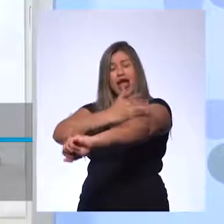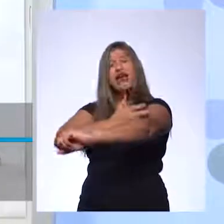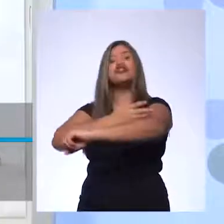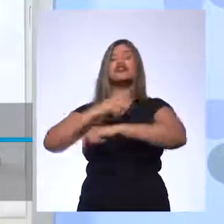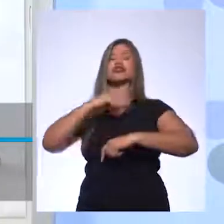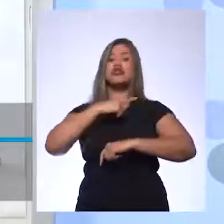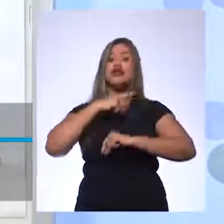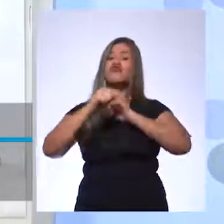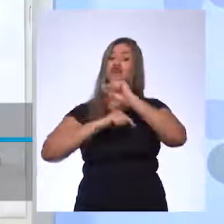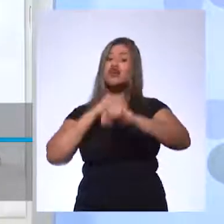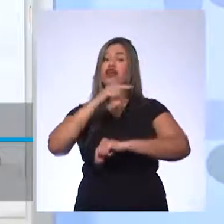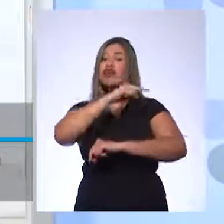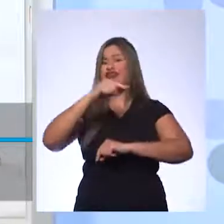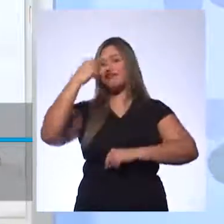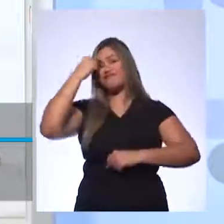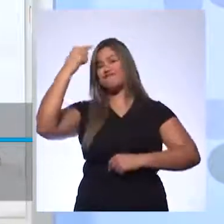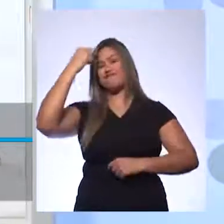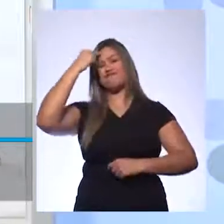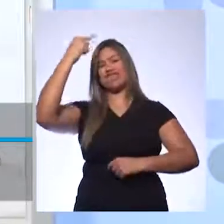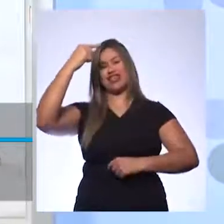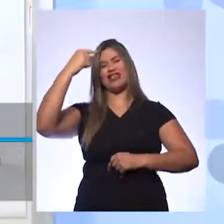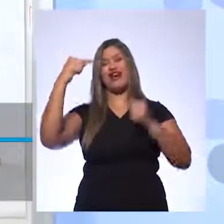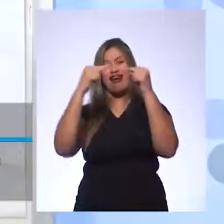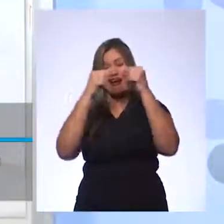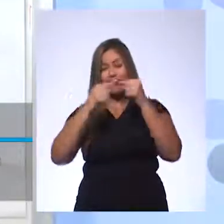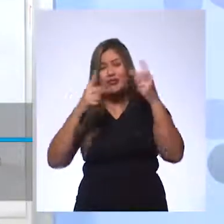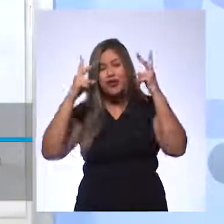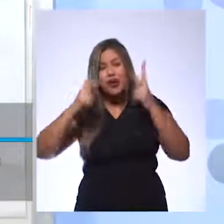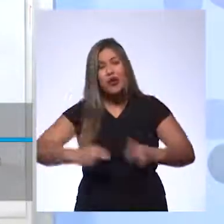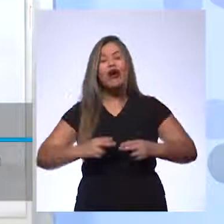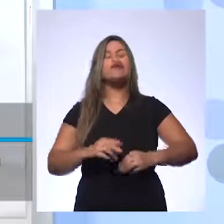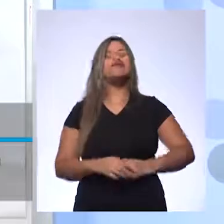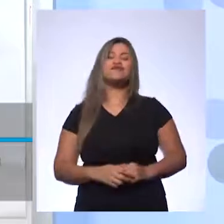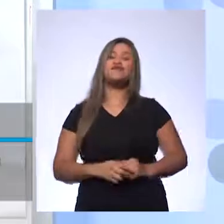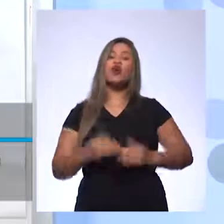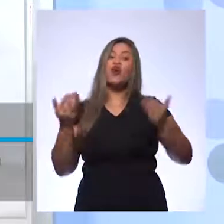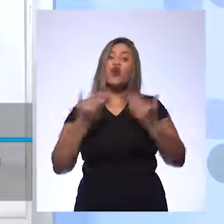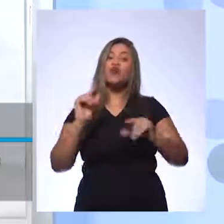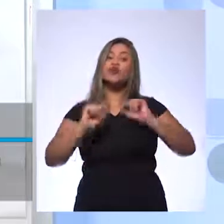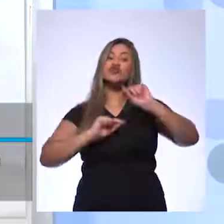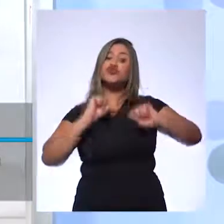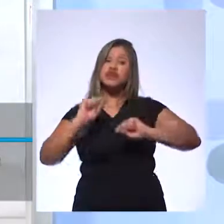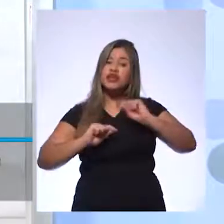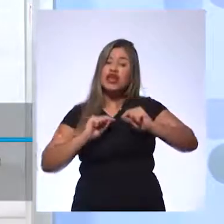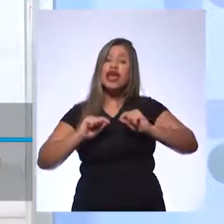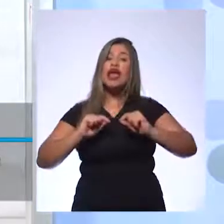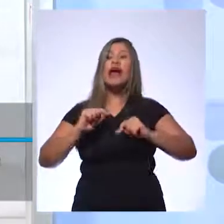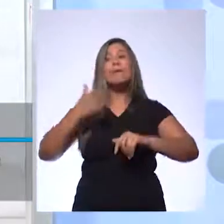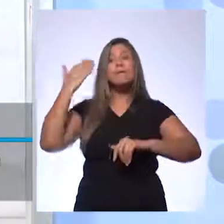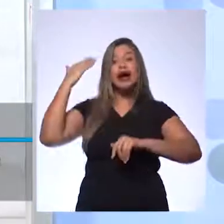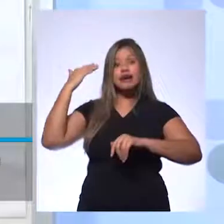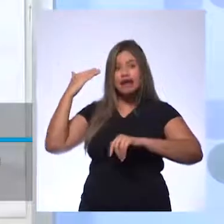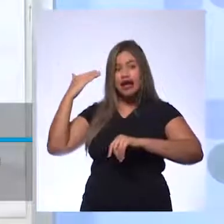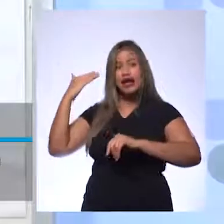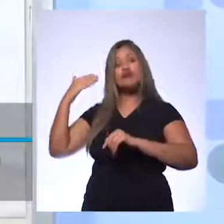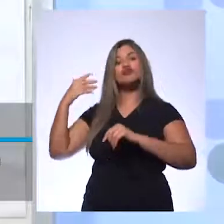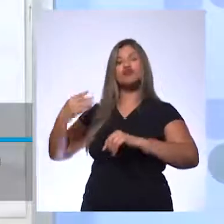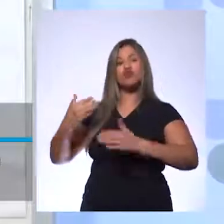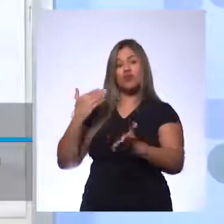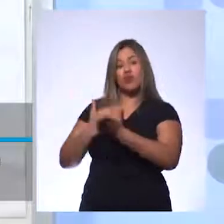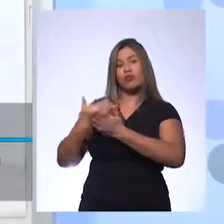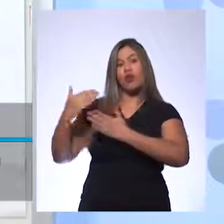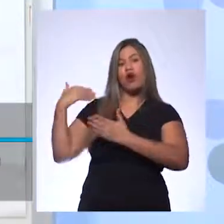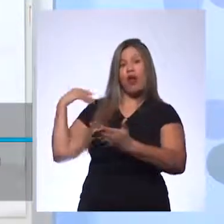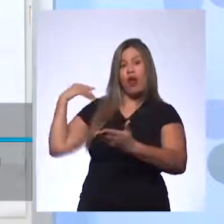eles também começaram a pensar dessa forma Então o que nós temos hoje é uma permanência histórica Então